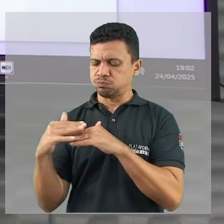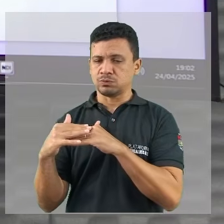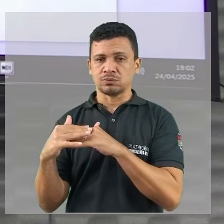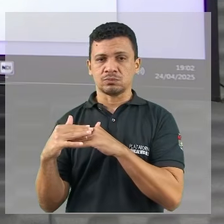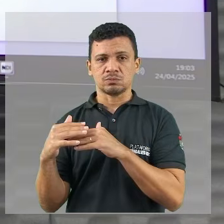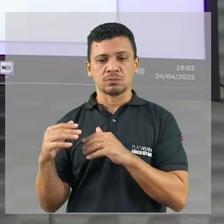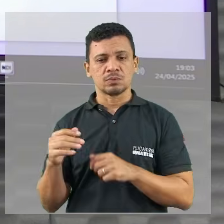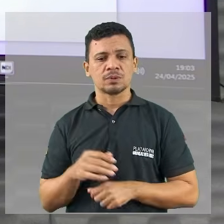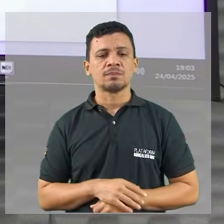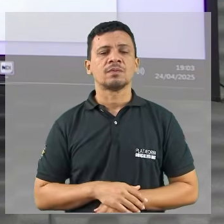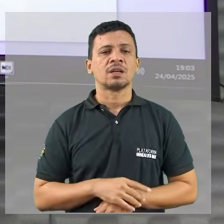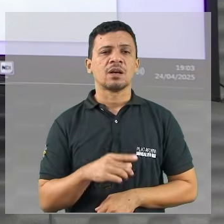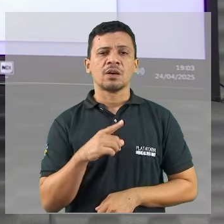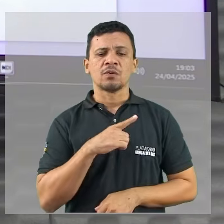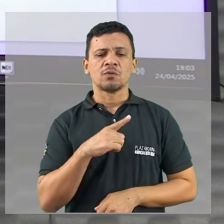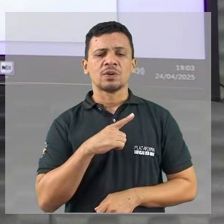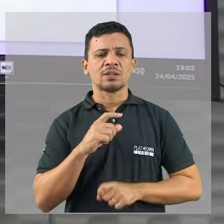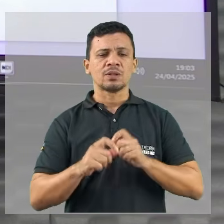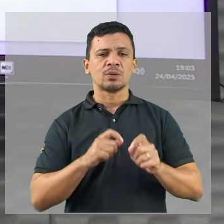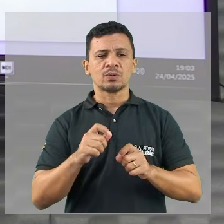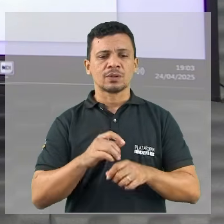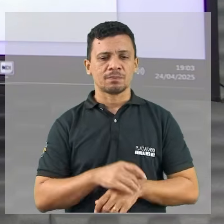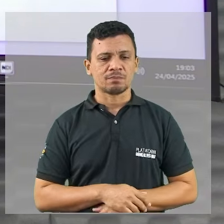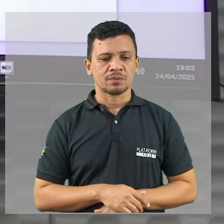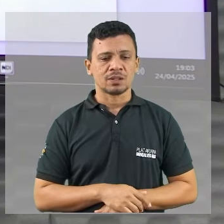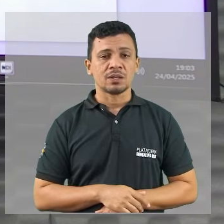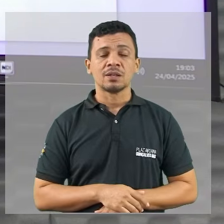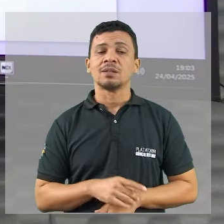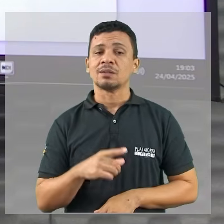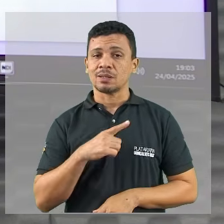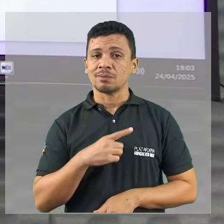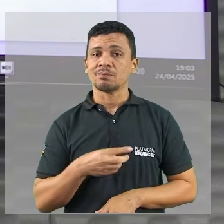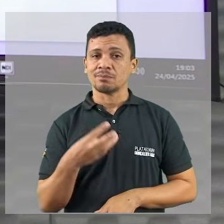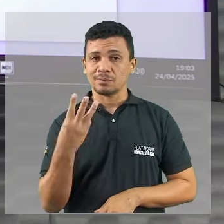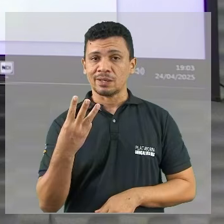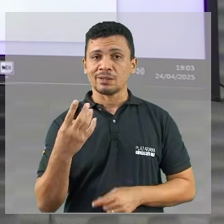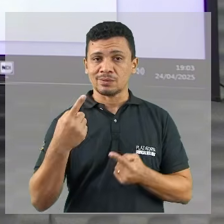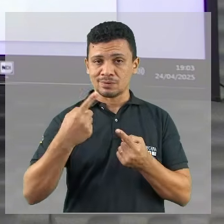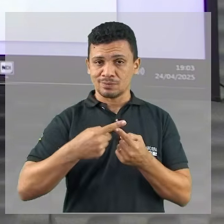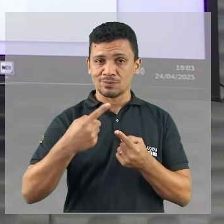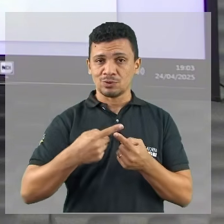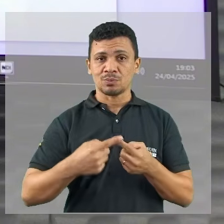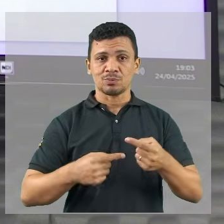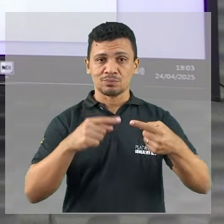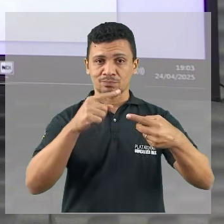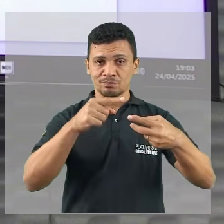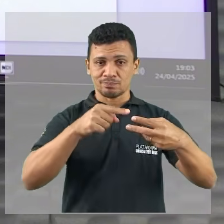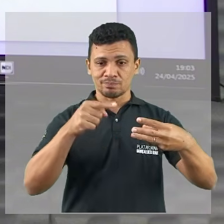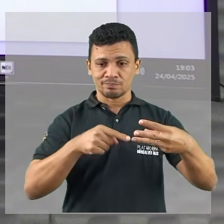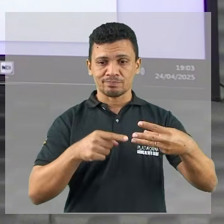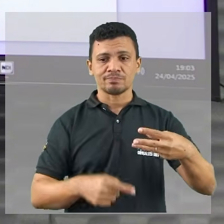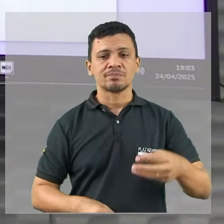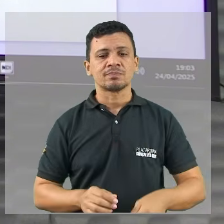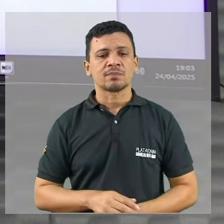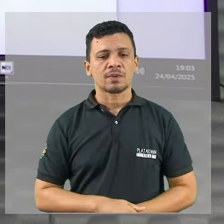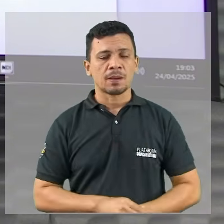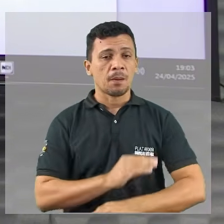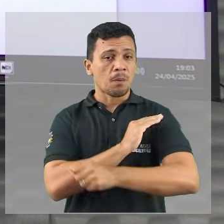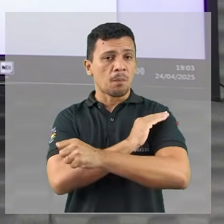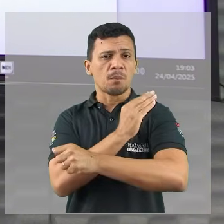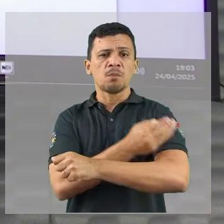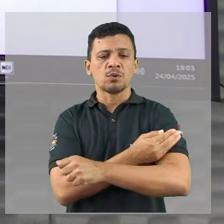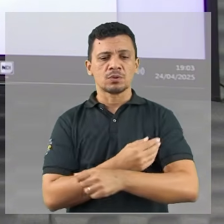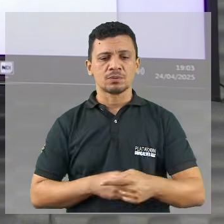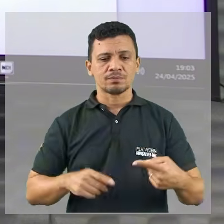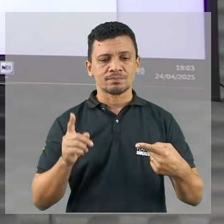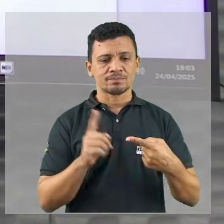E aí o músculo ele vai ser dividido em 3 categorias, tá bom? Nós teremos o músculo,